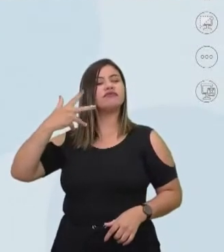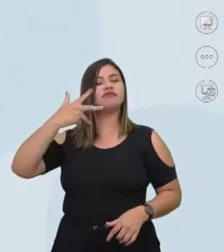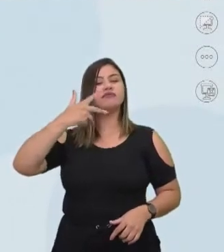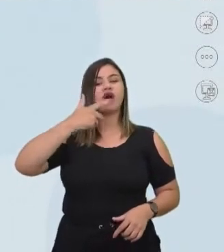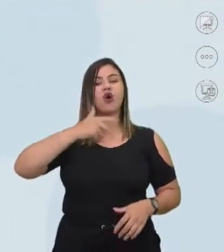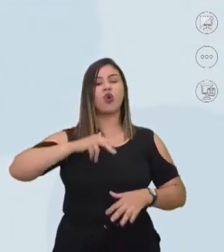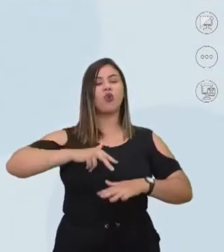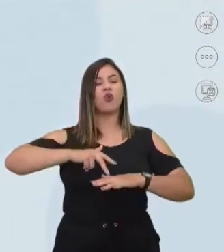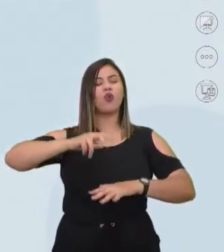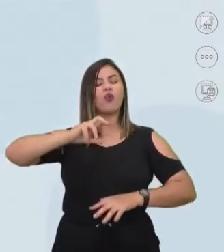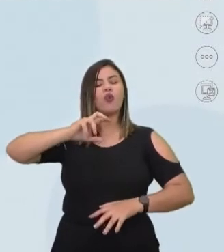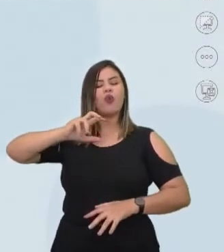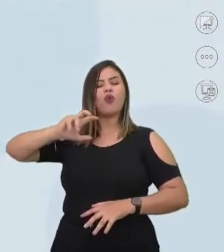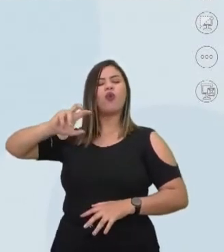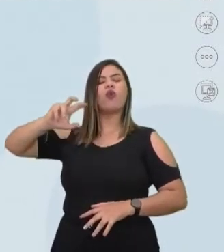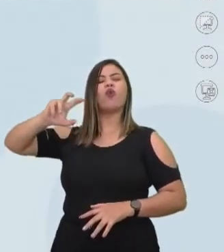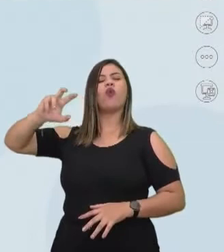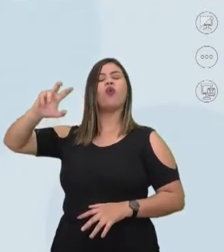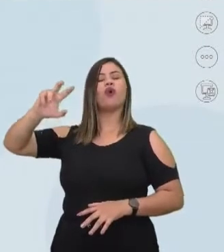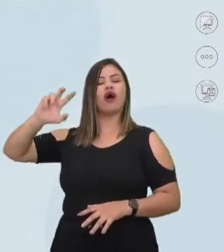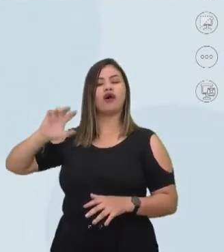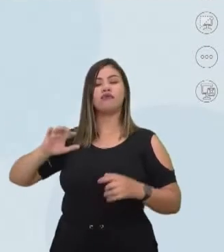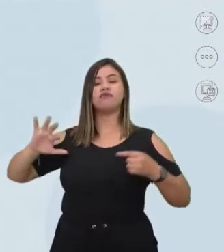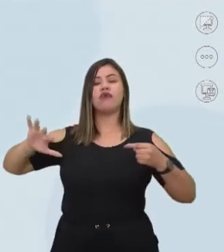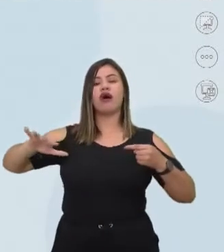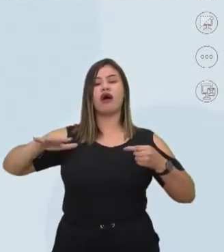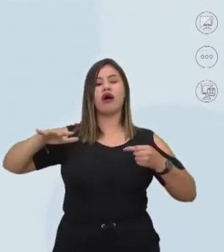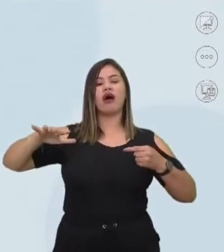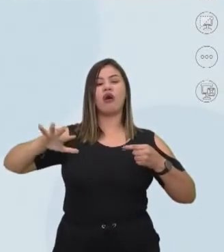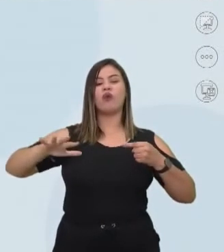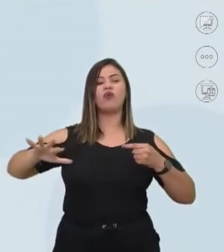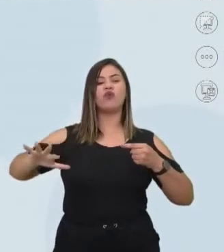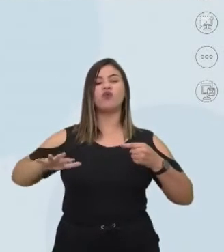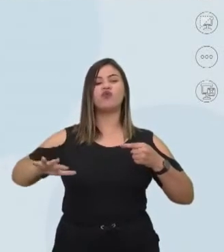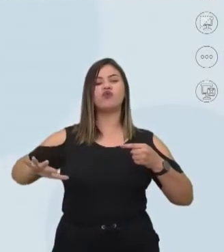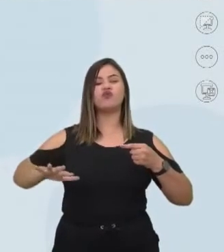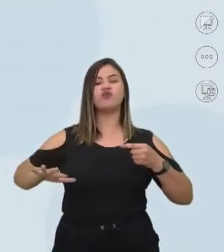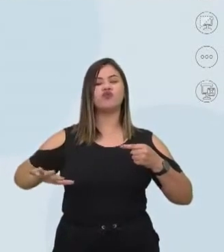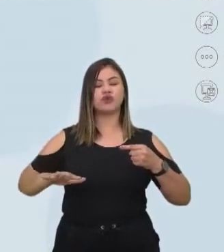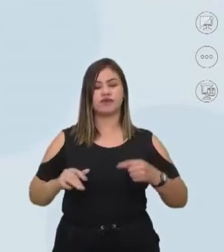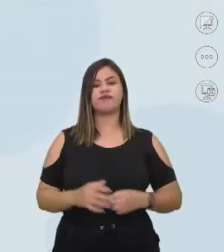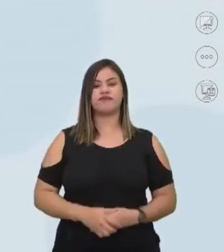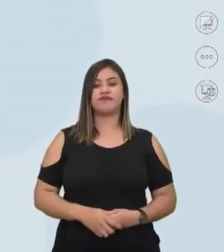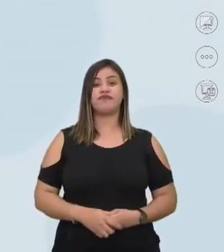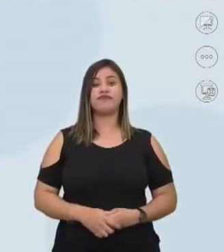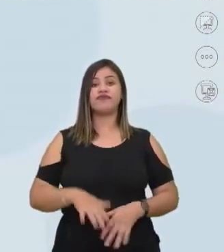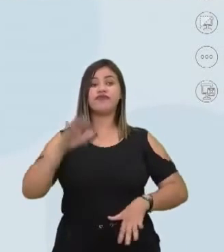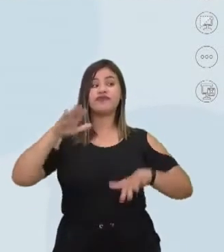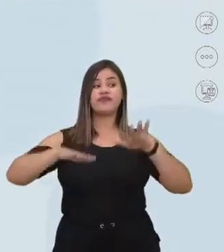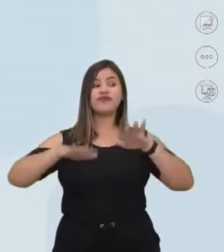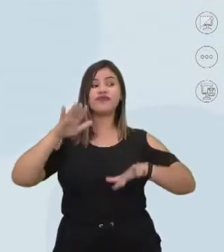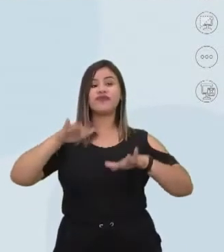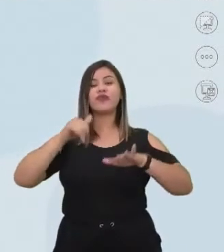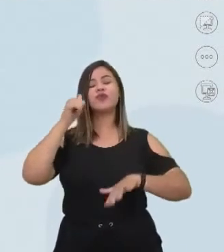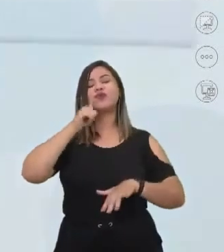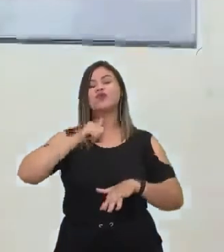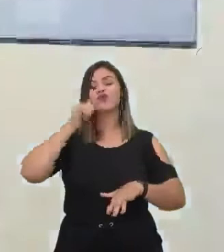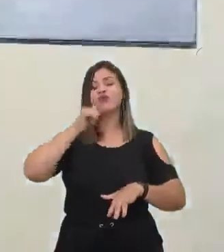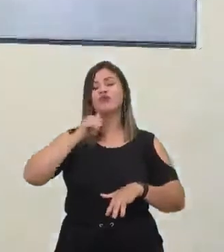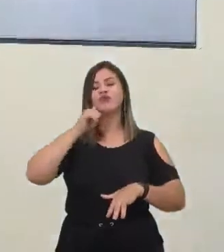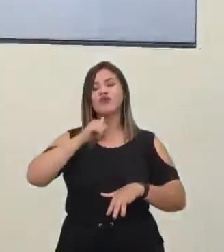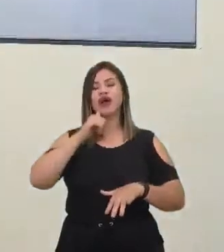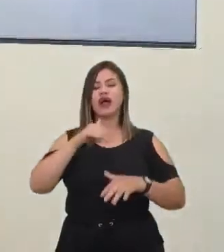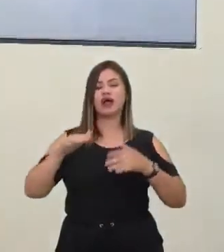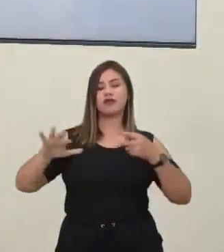aqueles agudos maravilhosos, né? Então, essas são as sopranos, tá? As mezzo-sopranos são mulheres que têm uma voz em tessitura